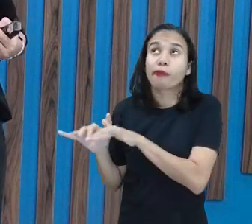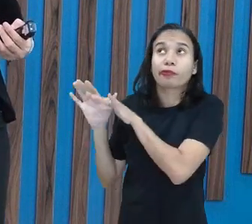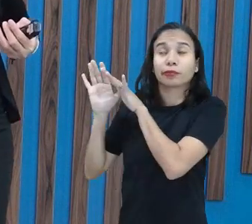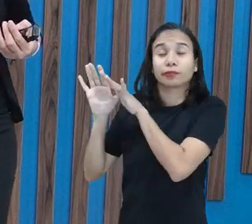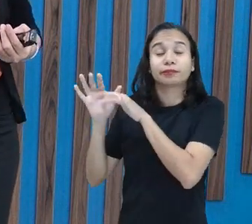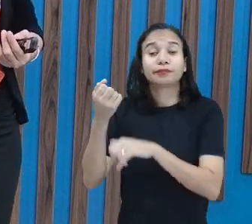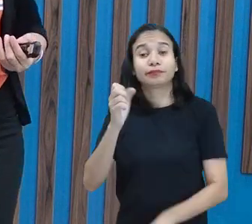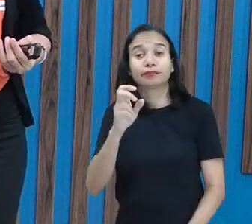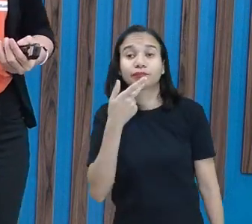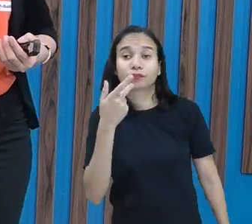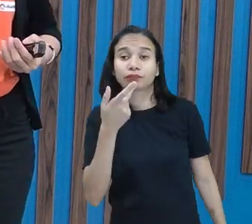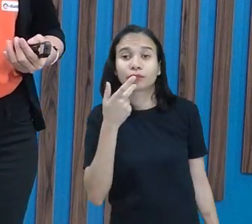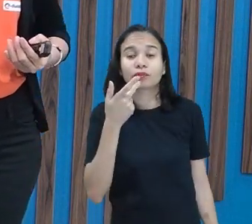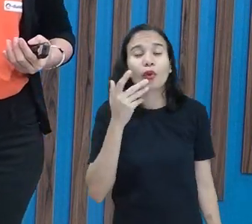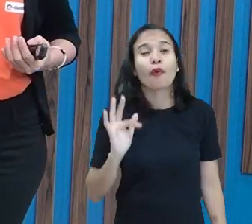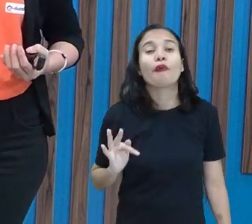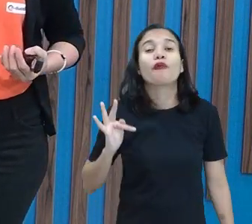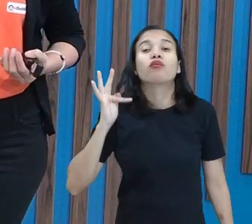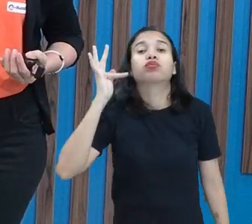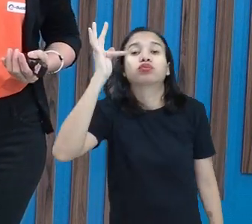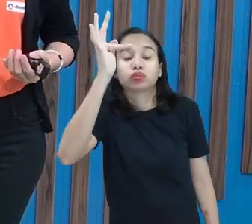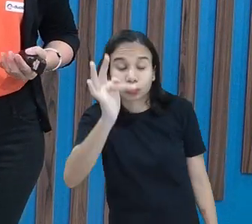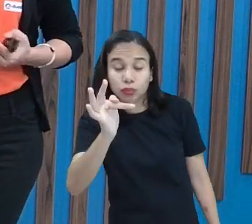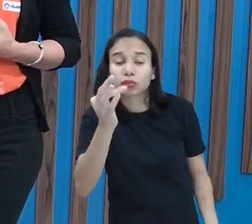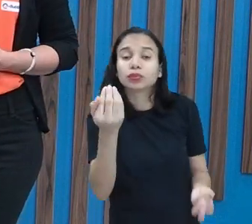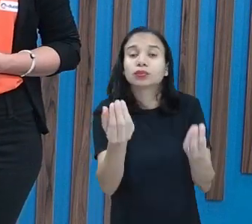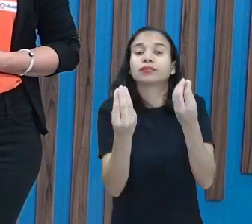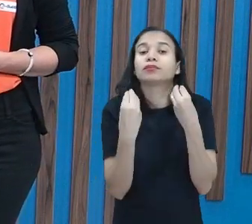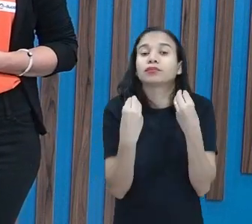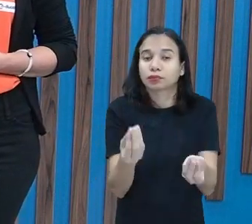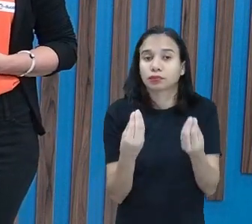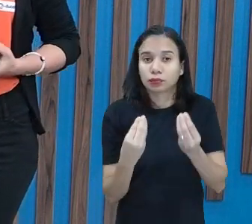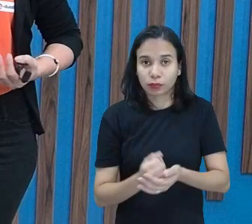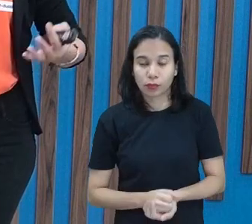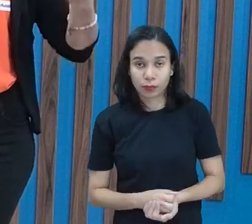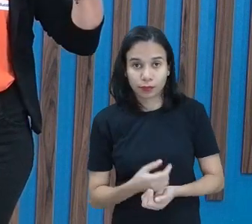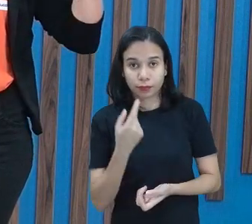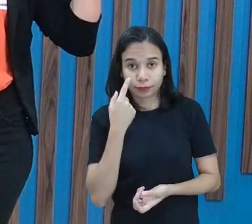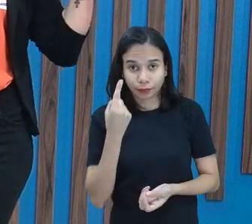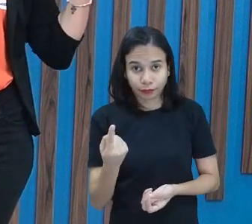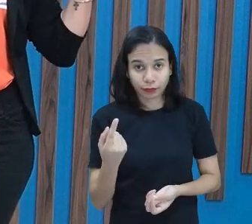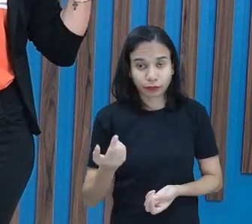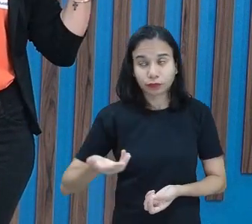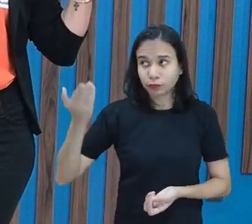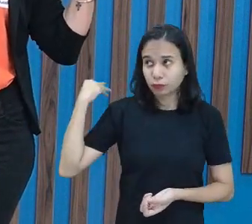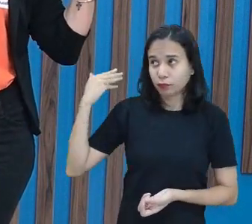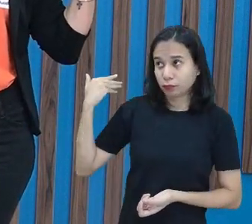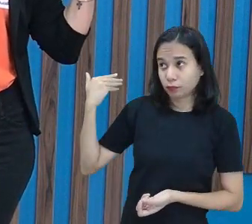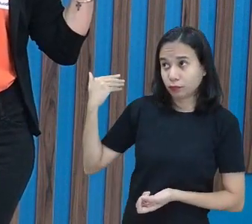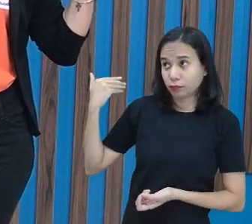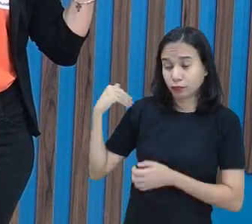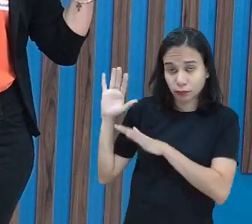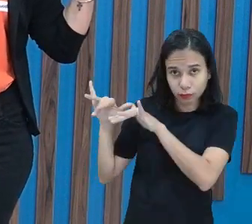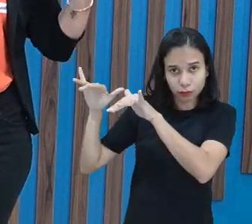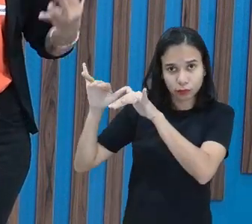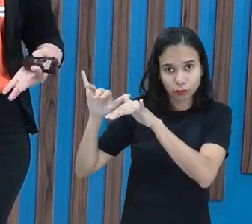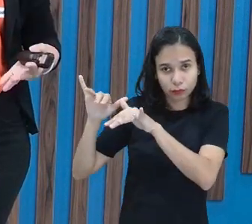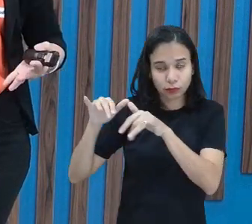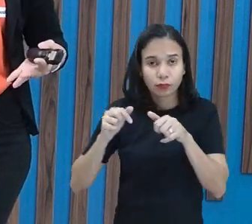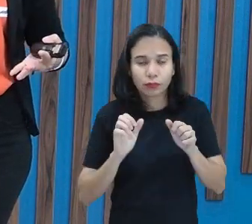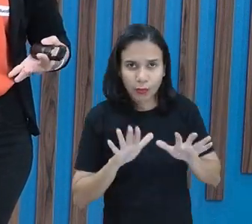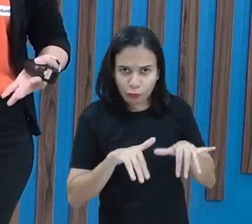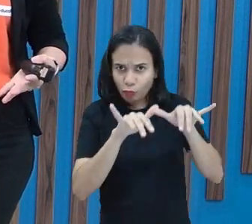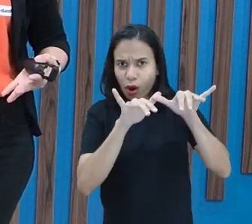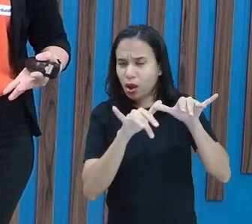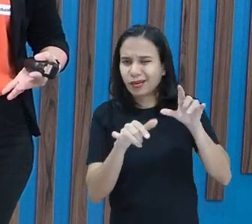eu quiser dizer essa frase no futuro, como é que eu digo no futuro? Eu falo voou, Não. Eu falo